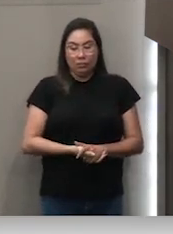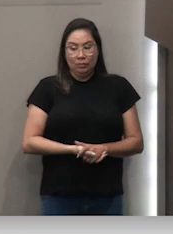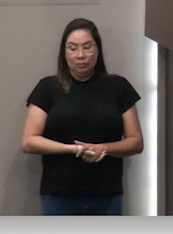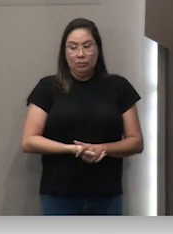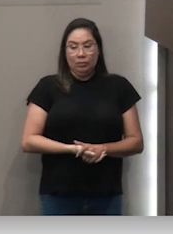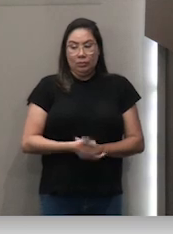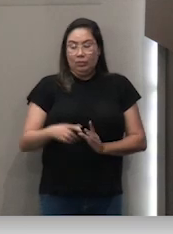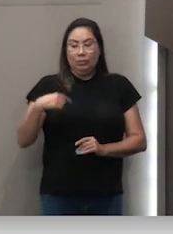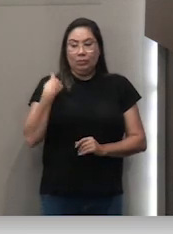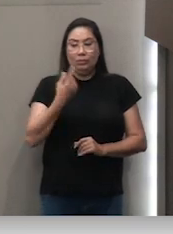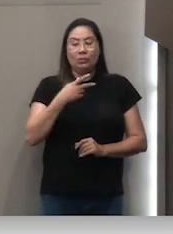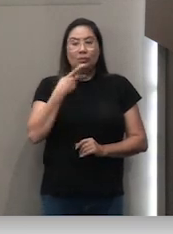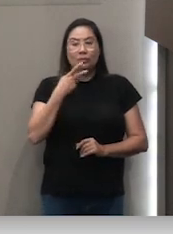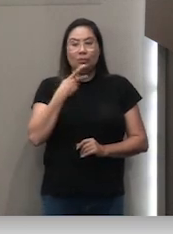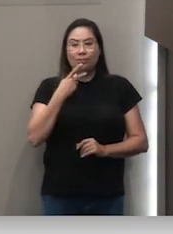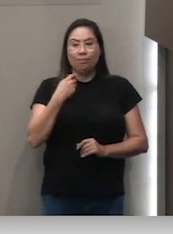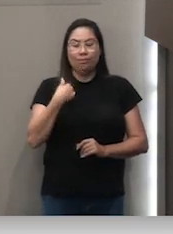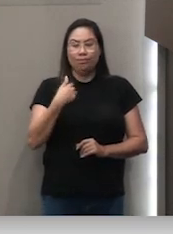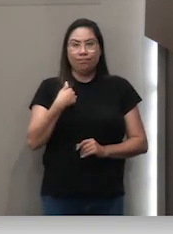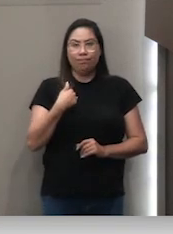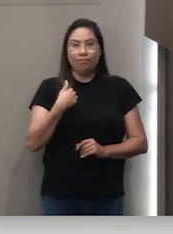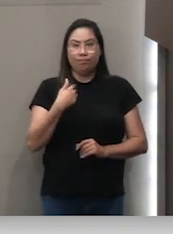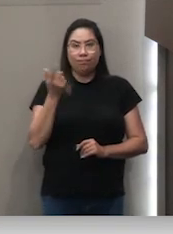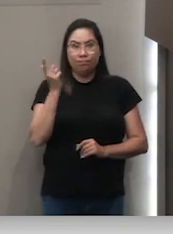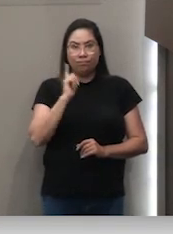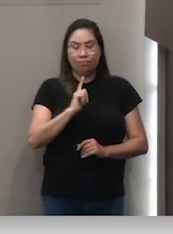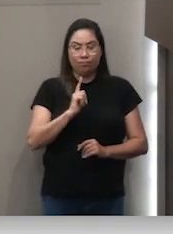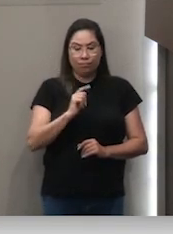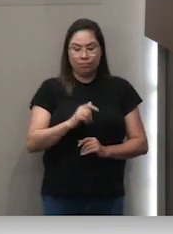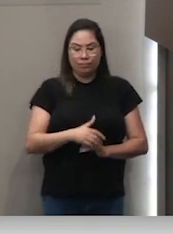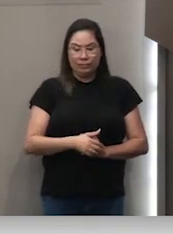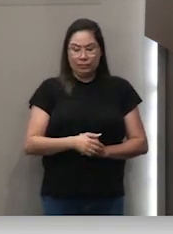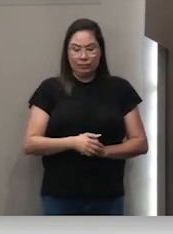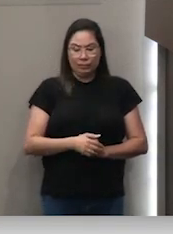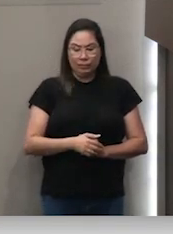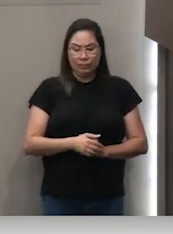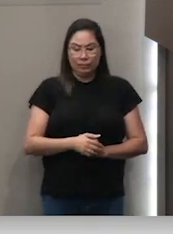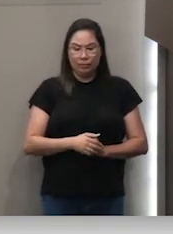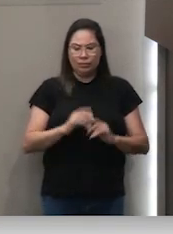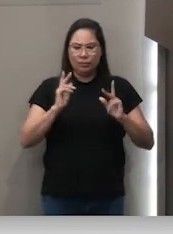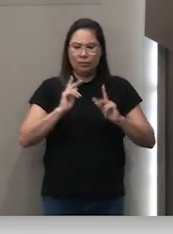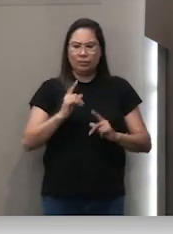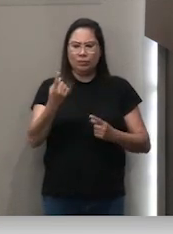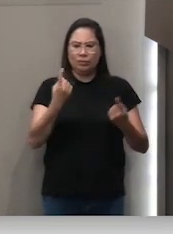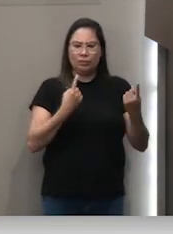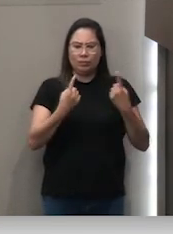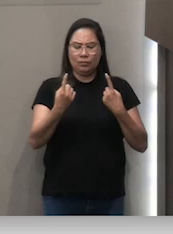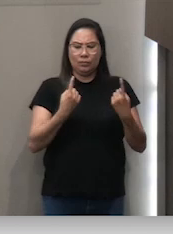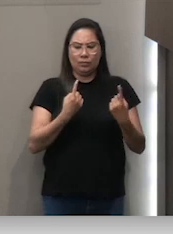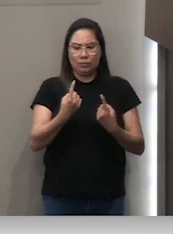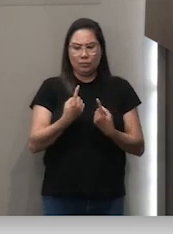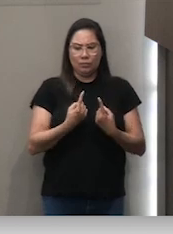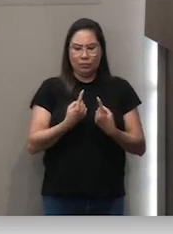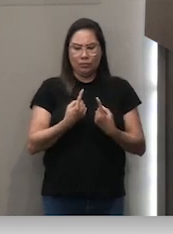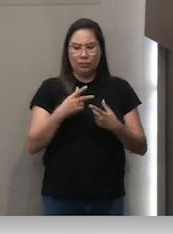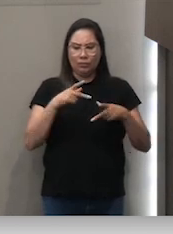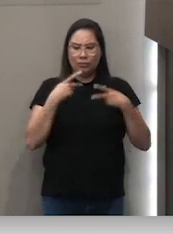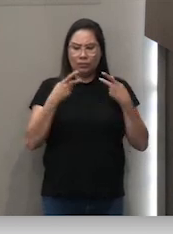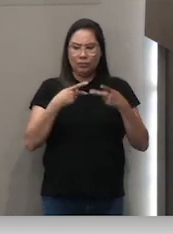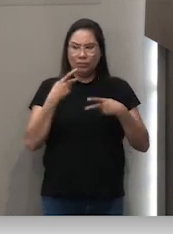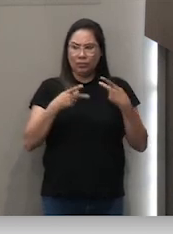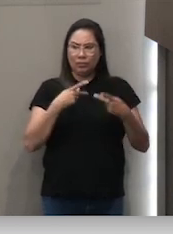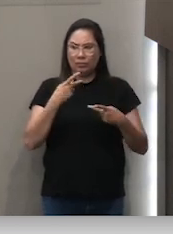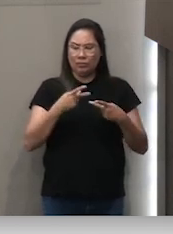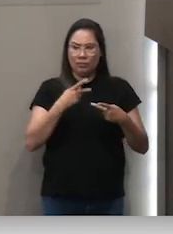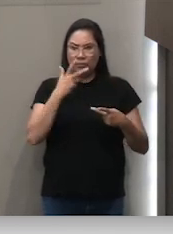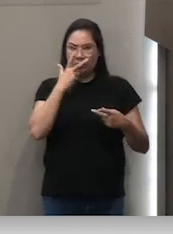Quando nós falamos, eu não vejo, com todo respeito, o pessoal vem aqui e fala que tem que condenar